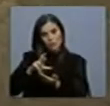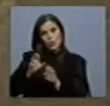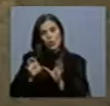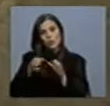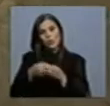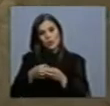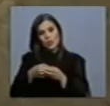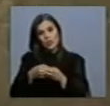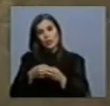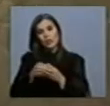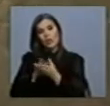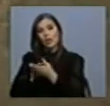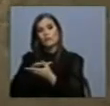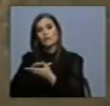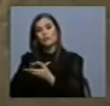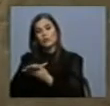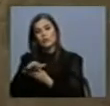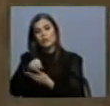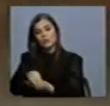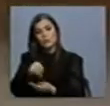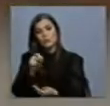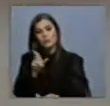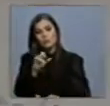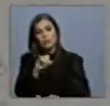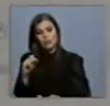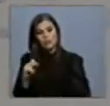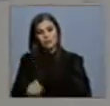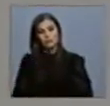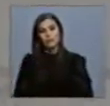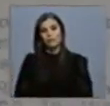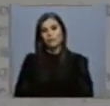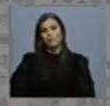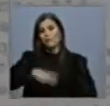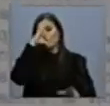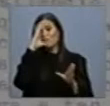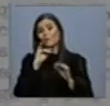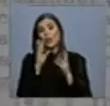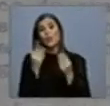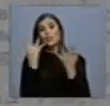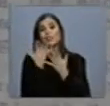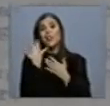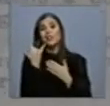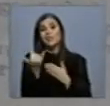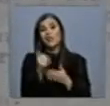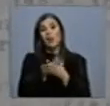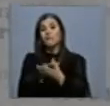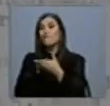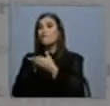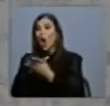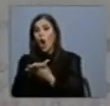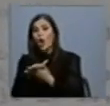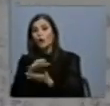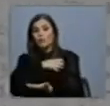Lausanne escreve uma carta datilografada a Maria. Não se sabe quantos dias depois o envelope é entregue no segundo